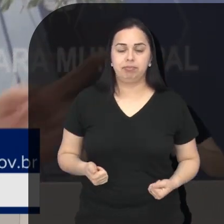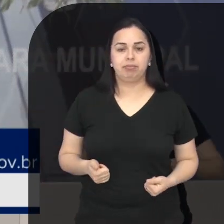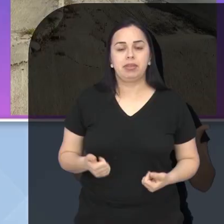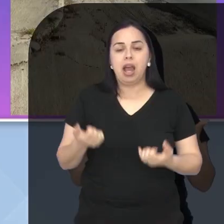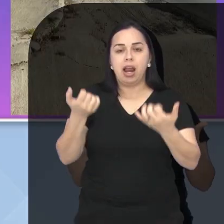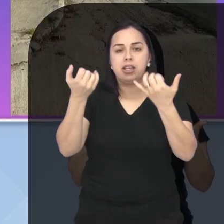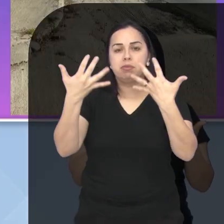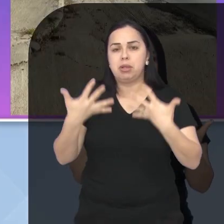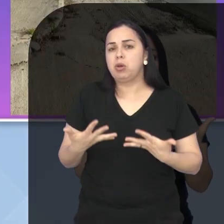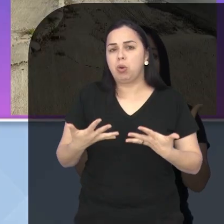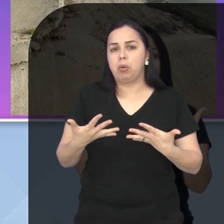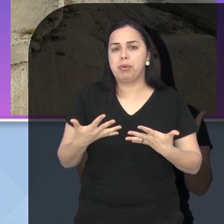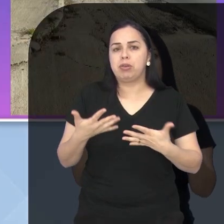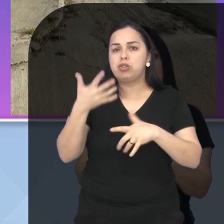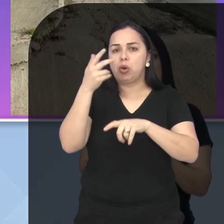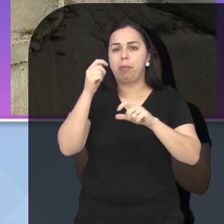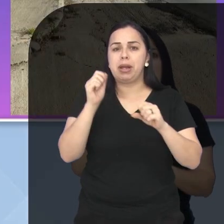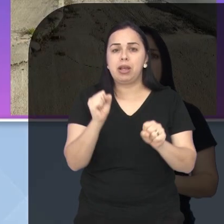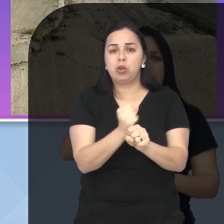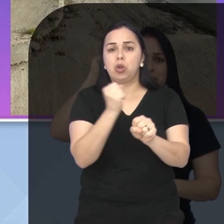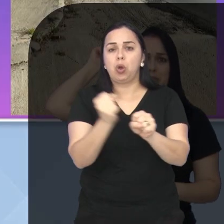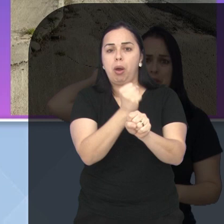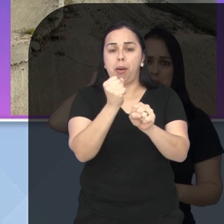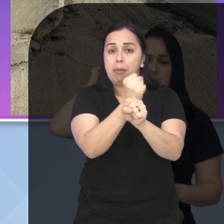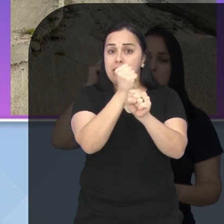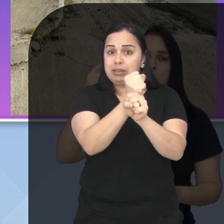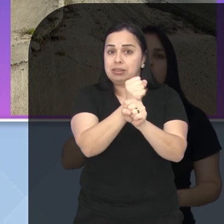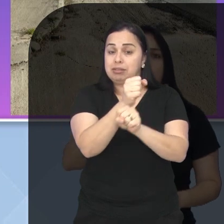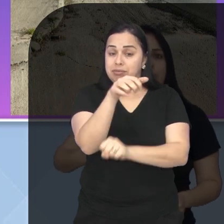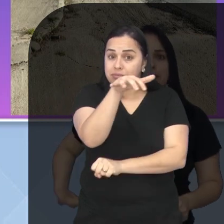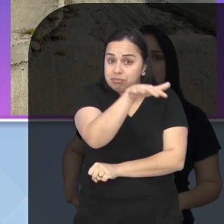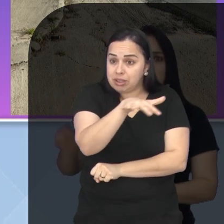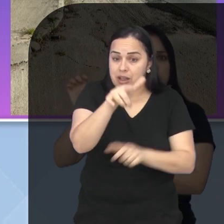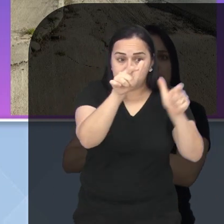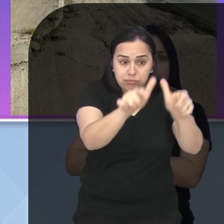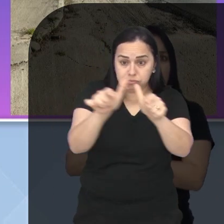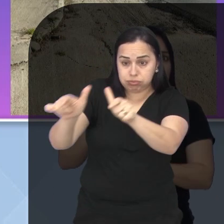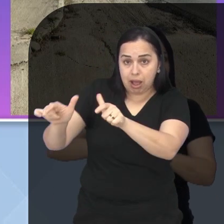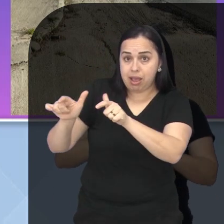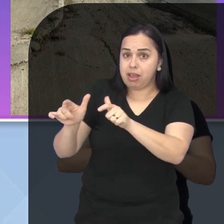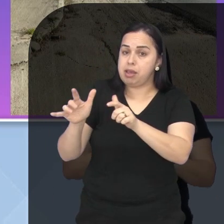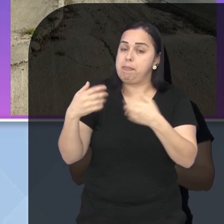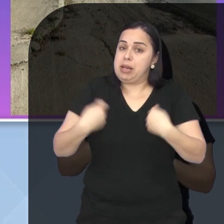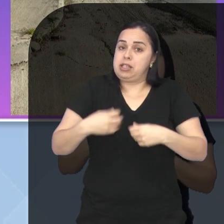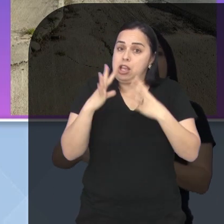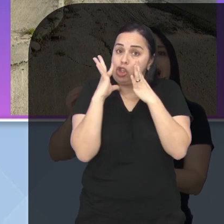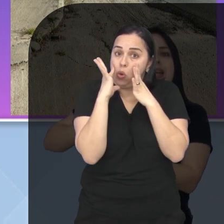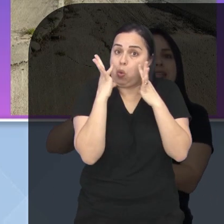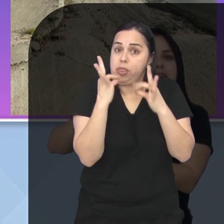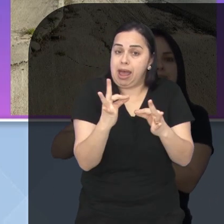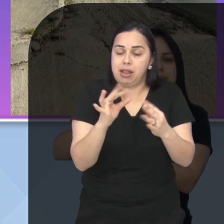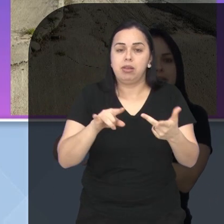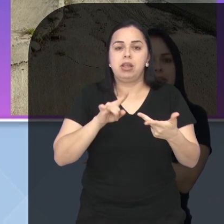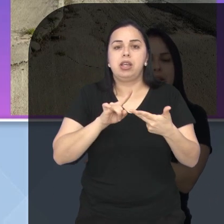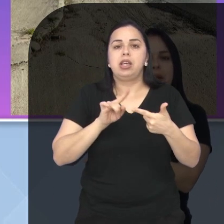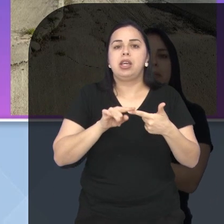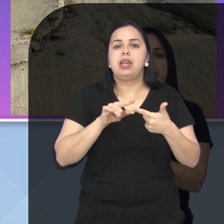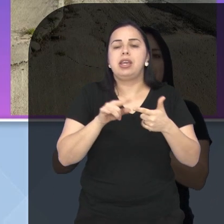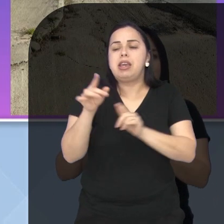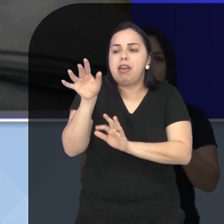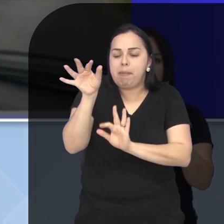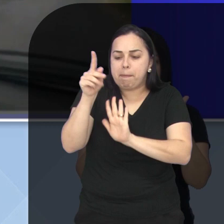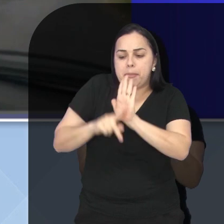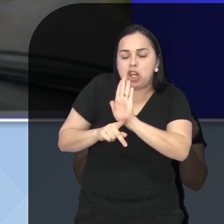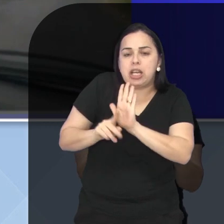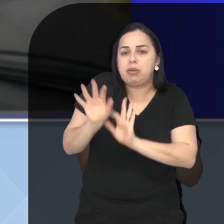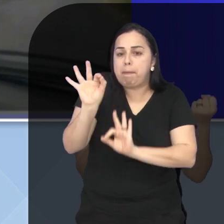Câmara. Dulce também comentou sobre obras de infraestrutura na cidade e pediu mais atenção e cuidado na execução dos